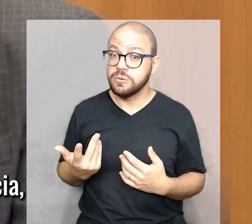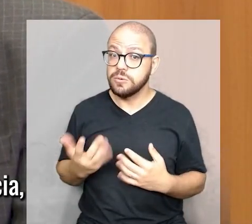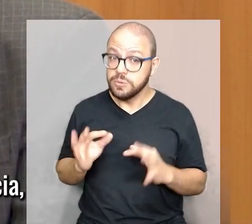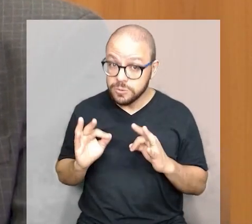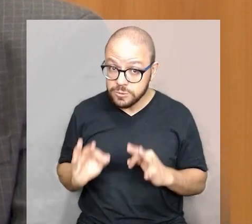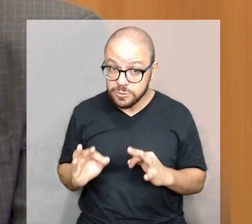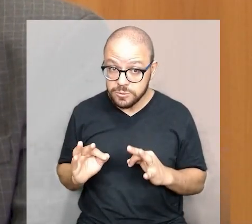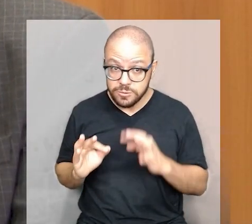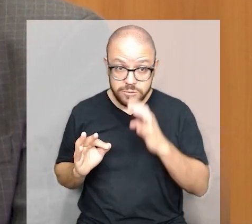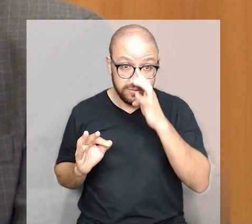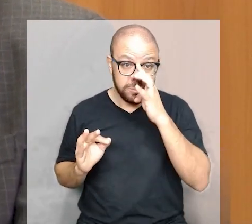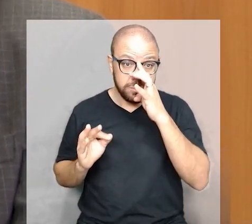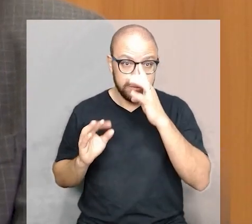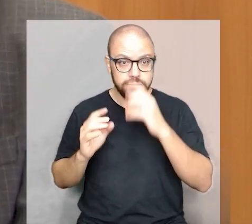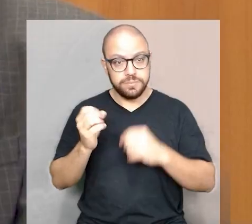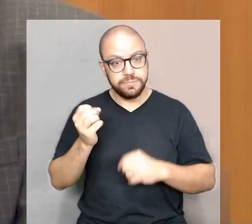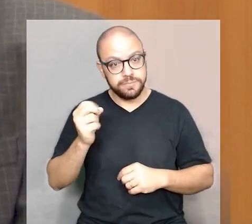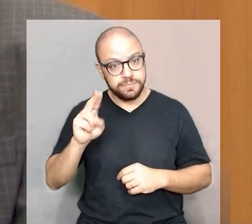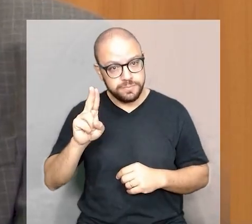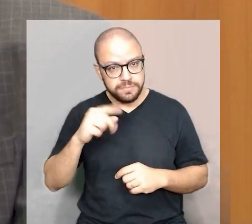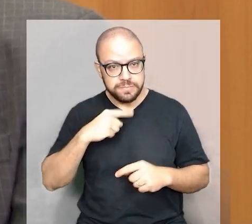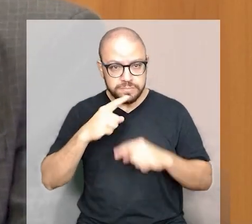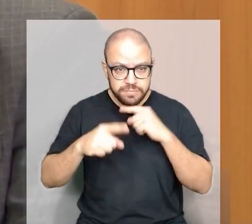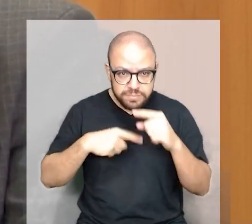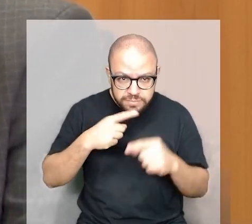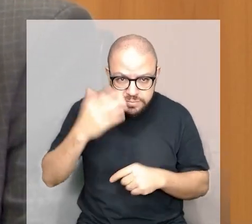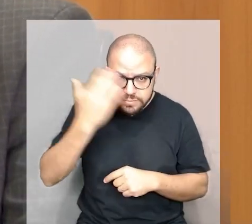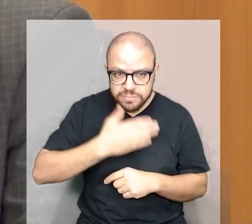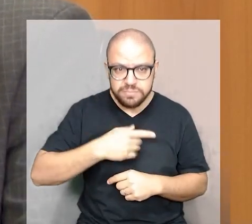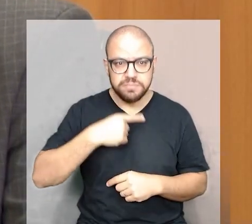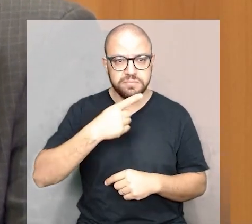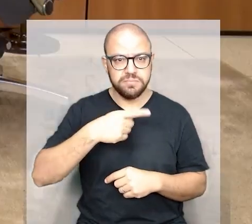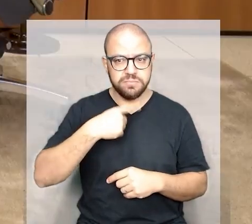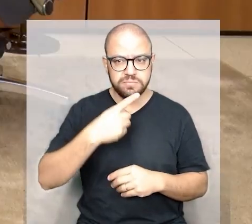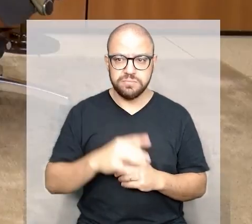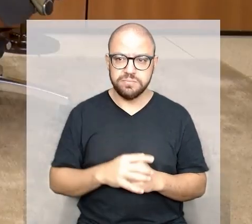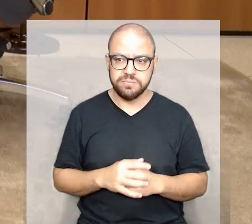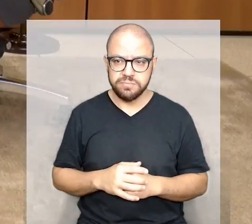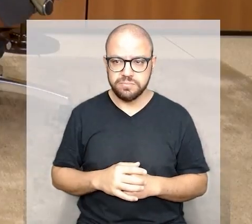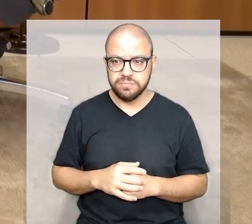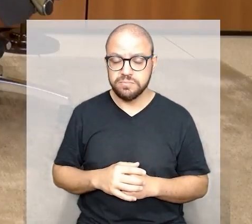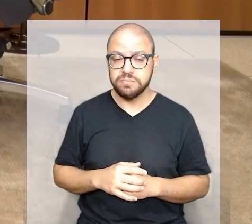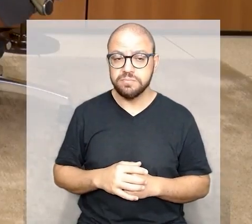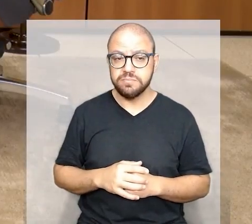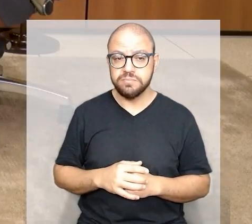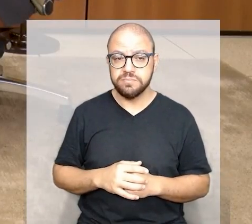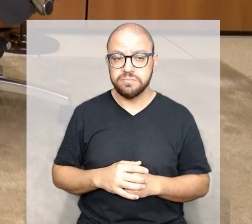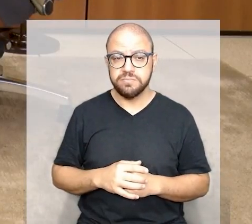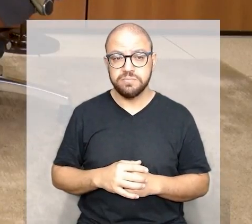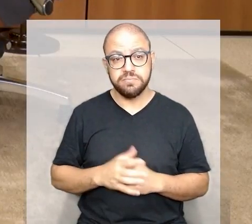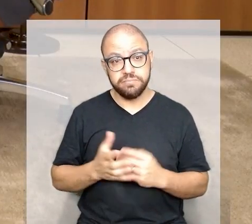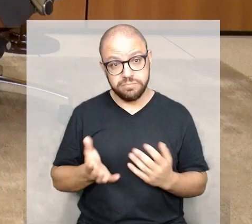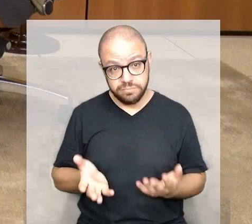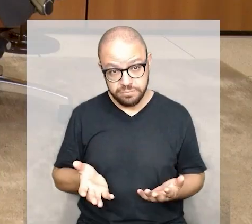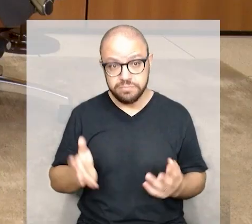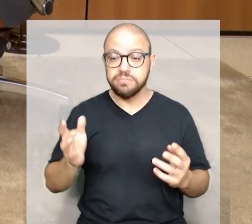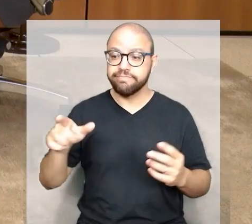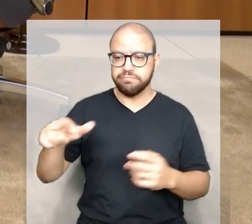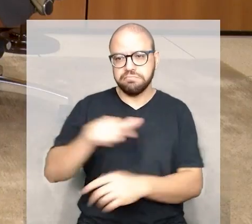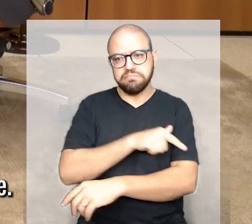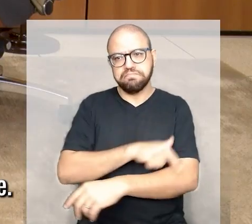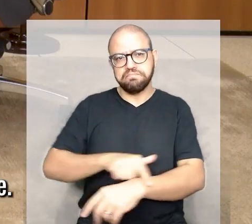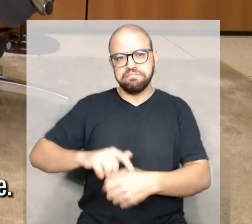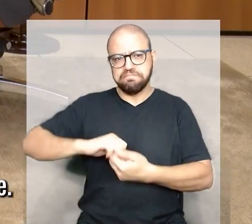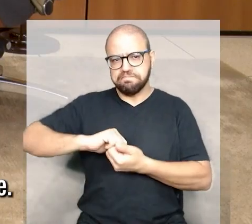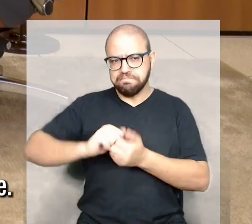Nessa pronúncia, ele disse se estava realmente fazendo, se reconhecer, ou se tiver uma dúvida que não conseguir provar que não estava